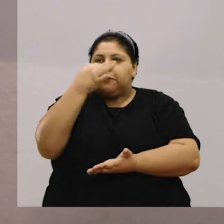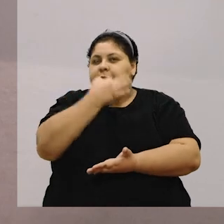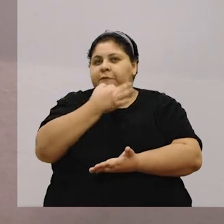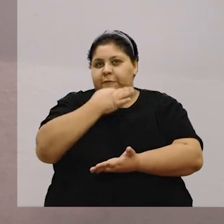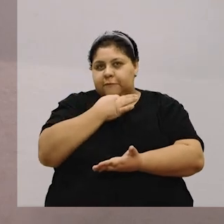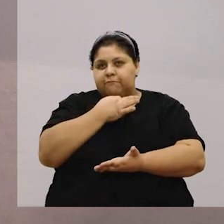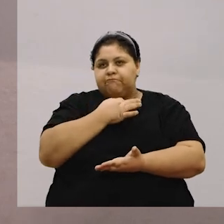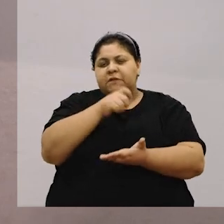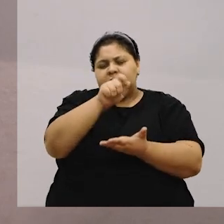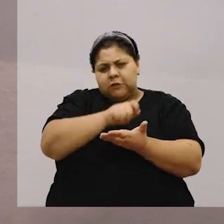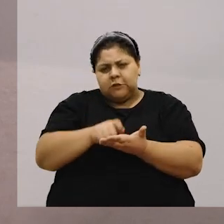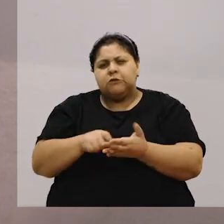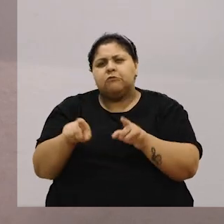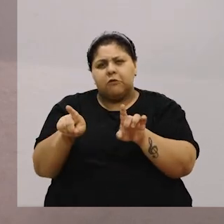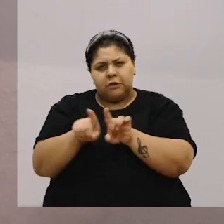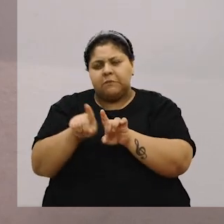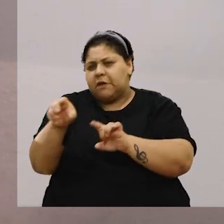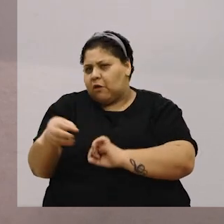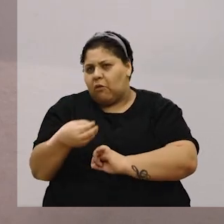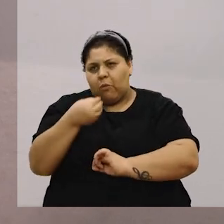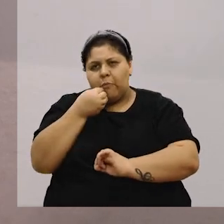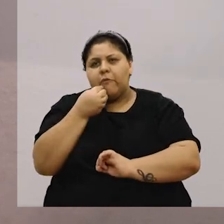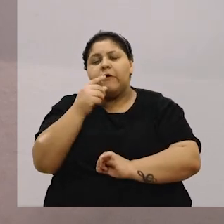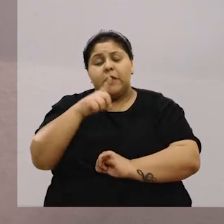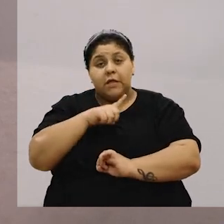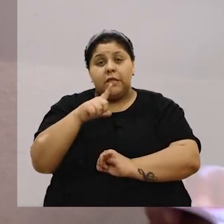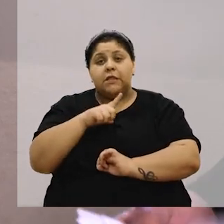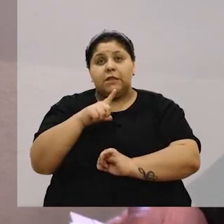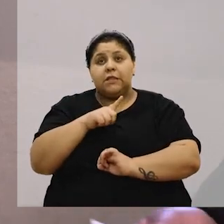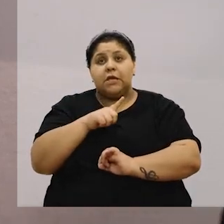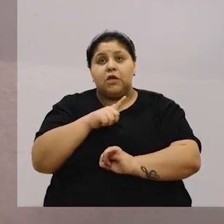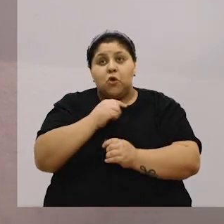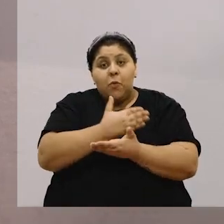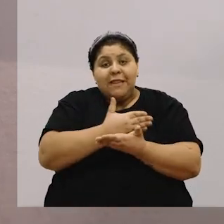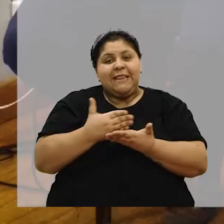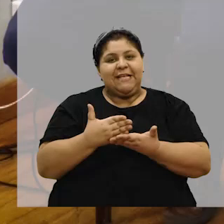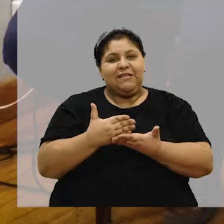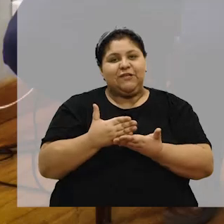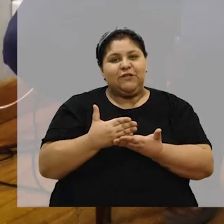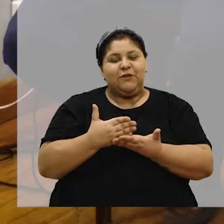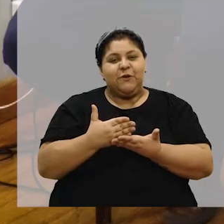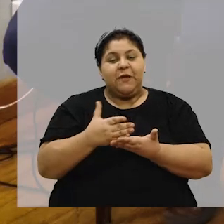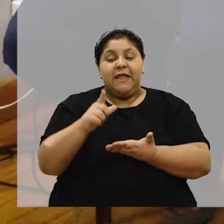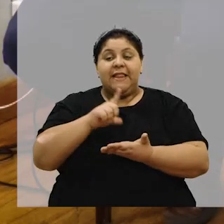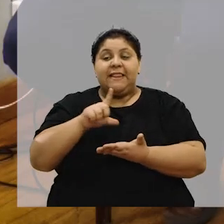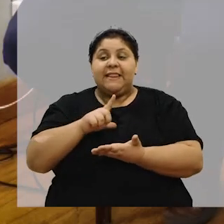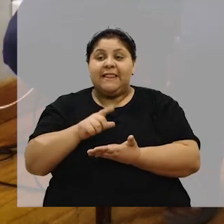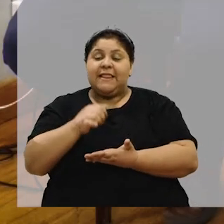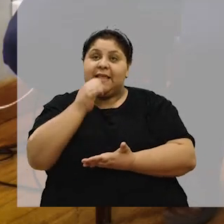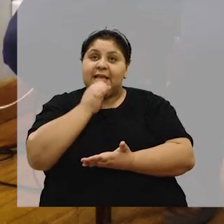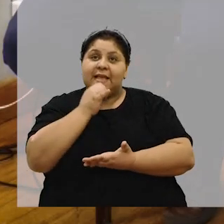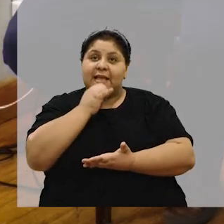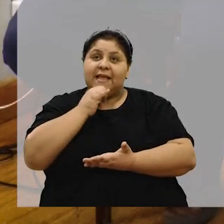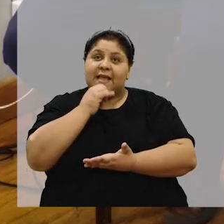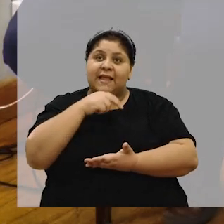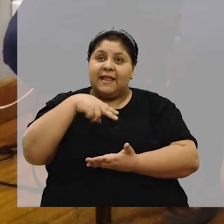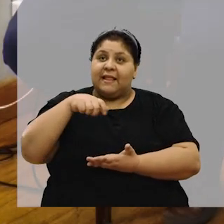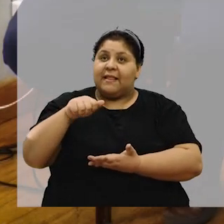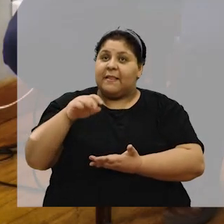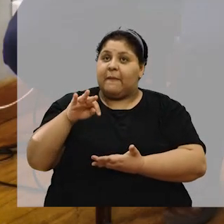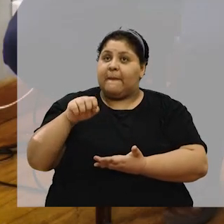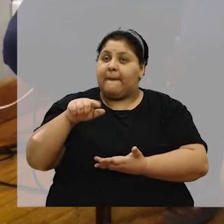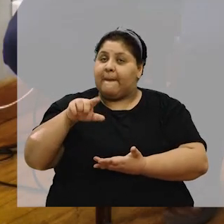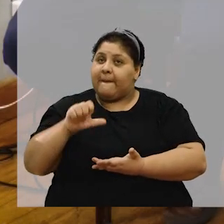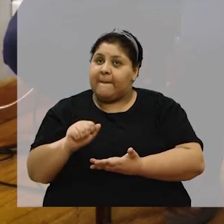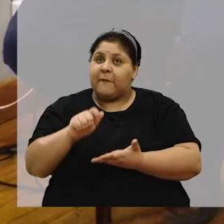de Caxias do Sul. O escritor não deixa de ser um produtor cultural, obviamente, porque ele tem a matéria-prima. Nós temos aqui, por exemplo, a Natália